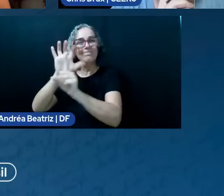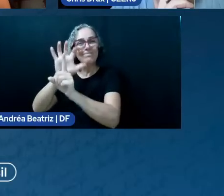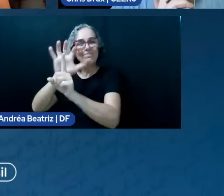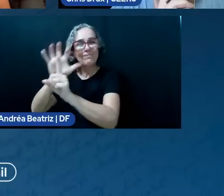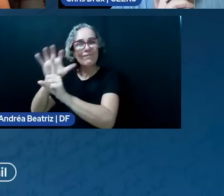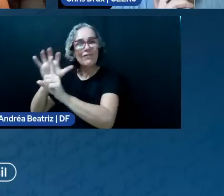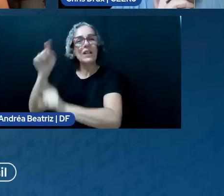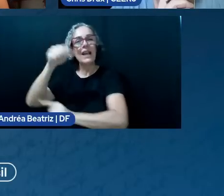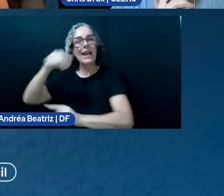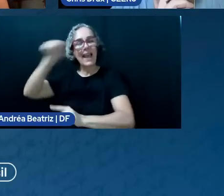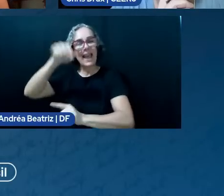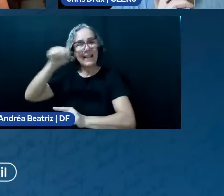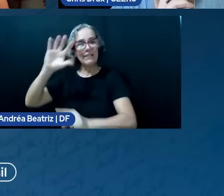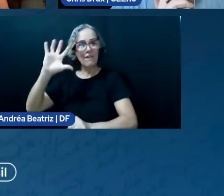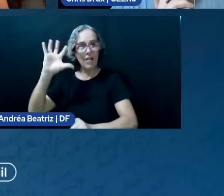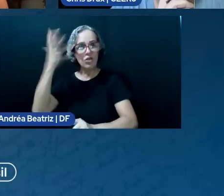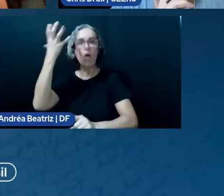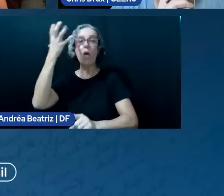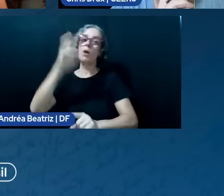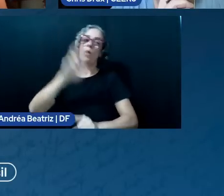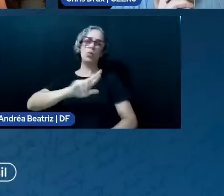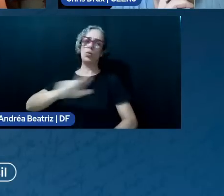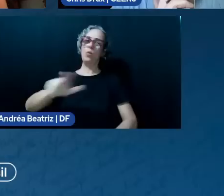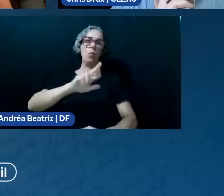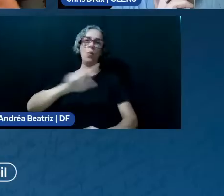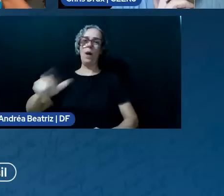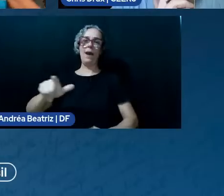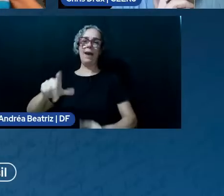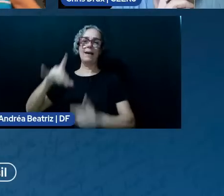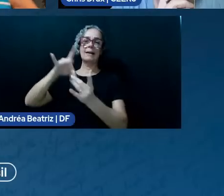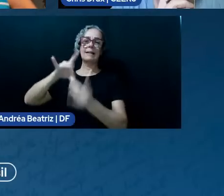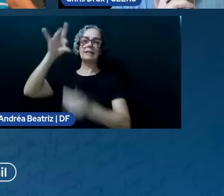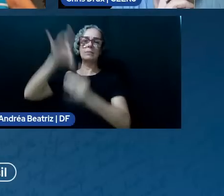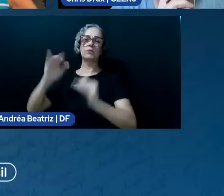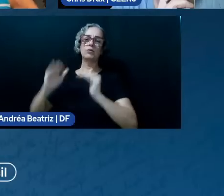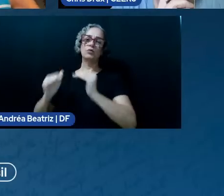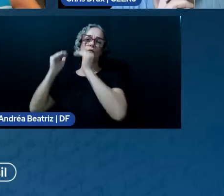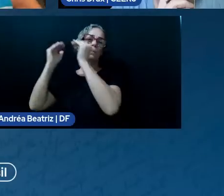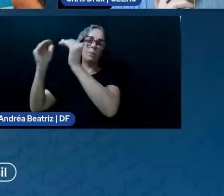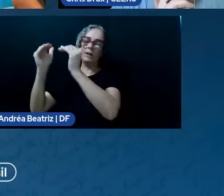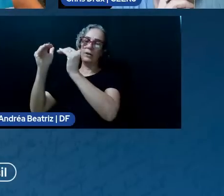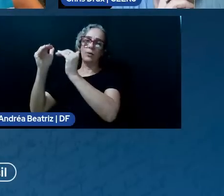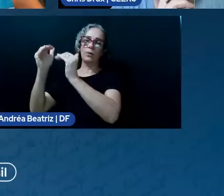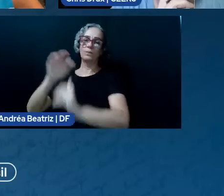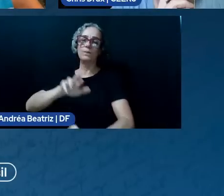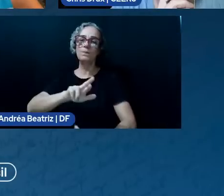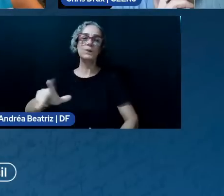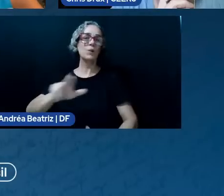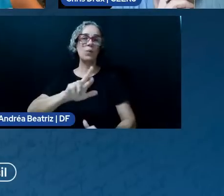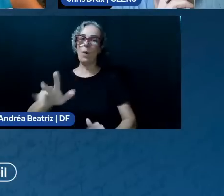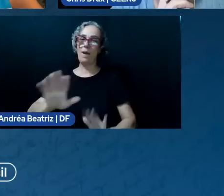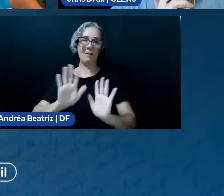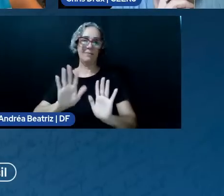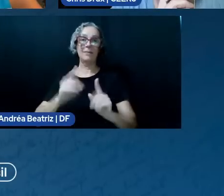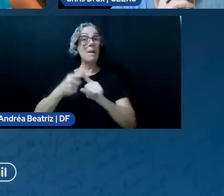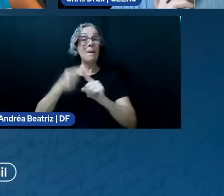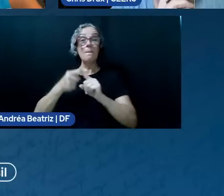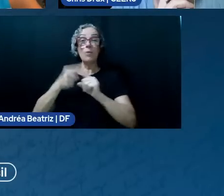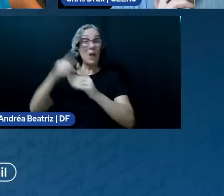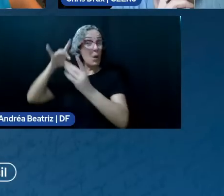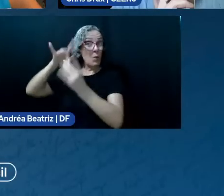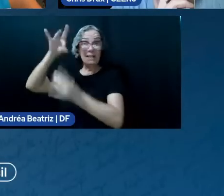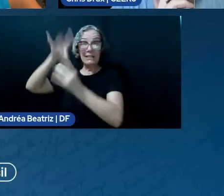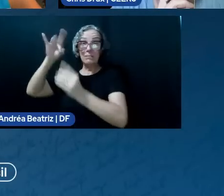espíritos superiores, porque os espíritos superiores não se deleitam, quer dizer, não se dedicam e nem gostam